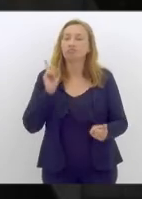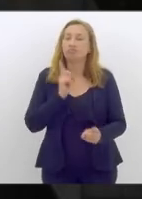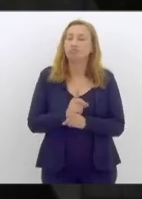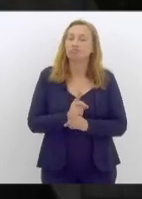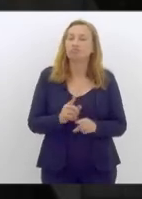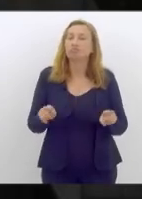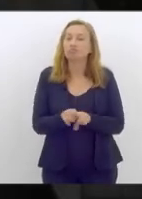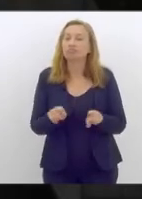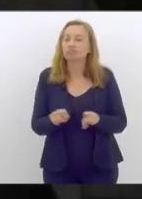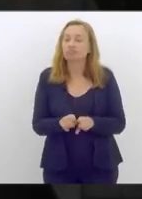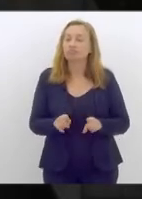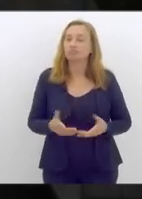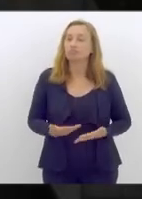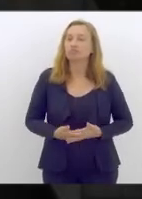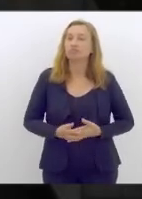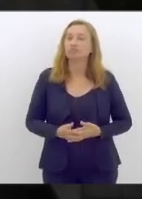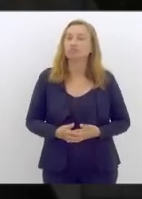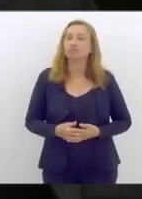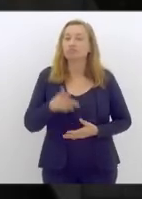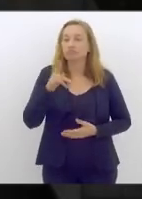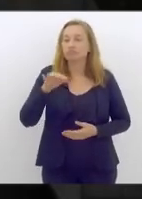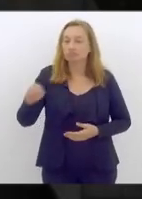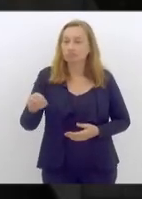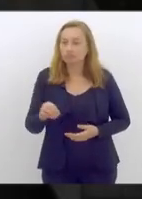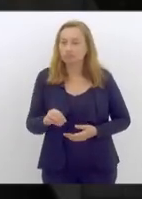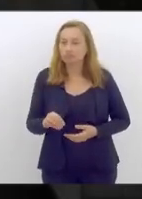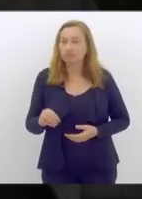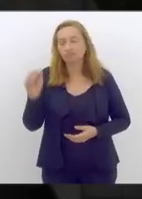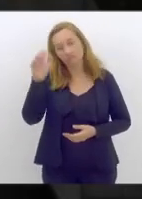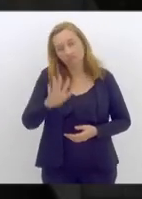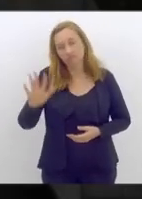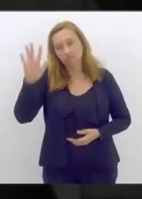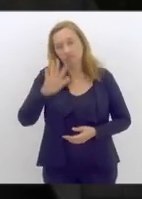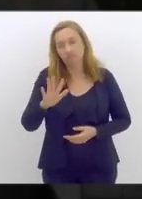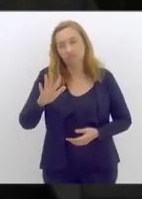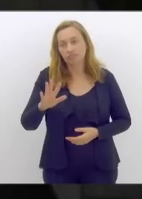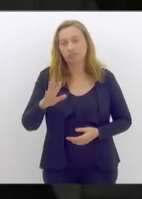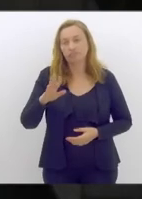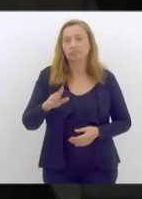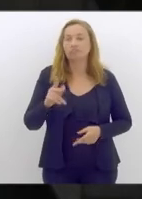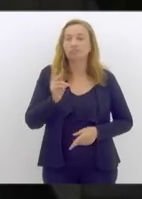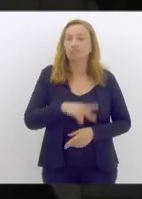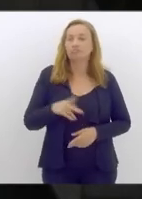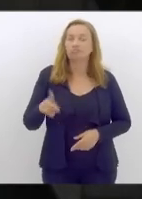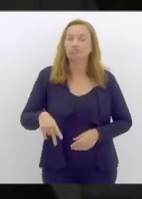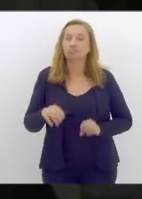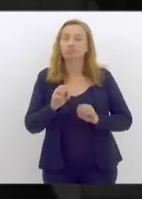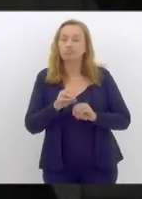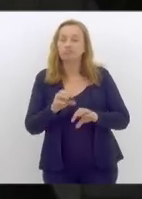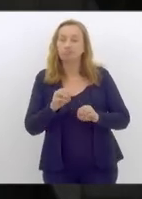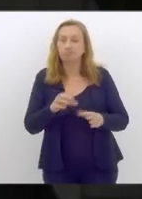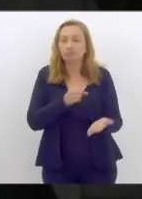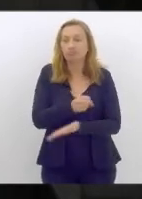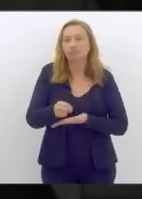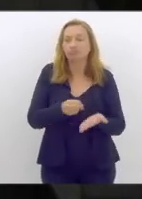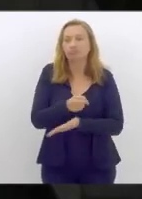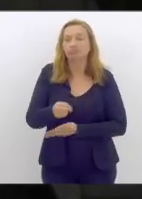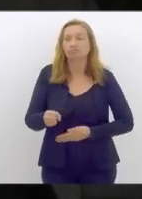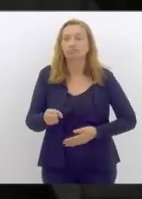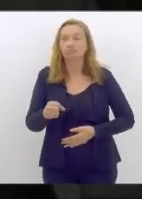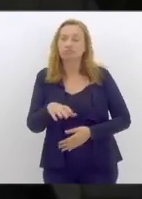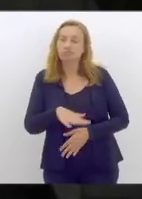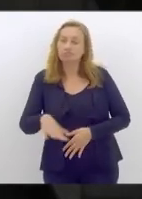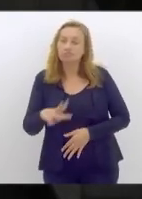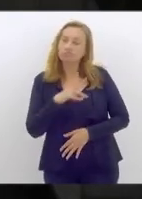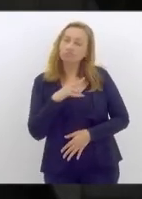de garantir a sinalização de um piso né nacional para o magistério da Educação Básica do setor privado também Flávio